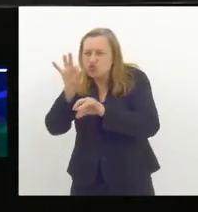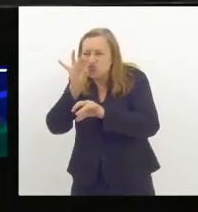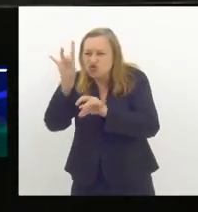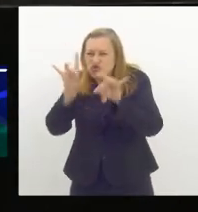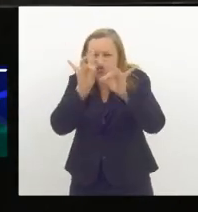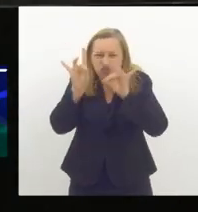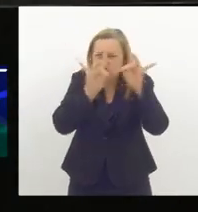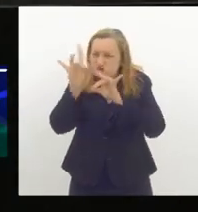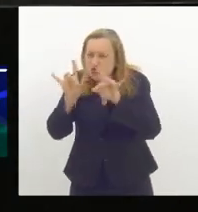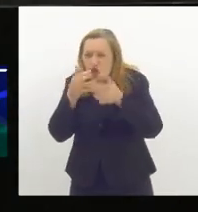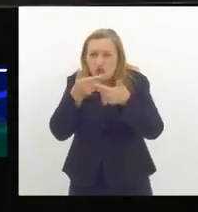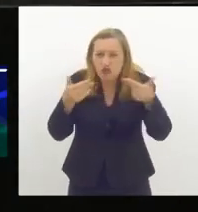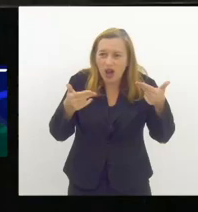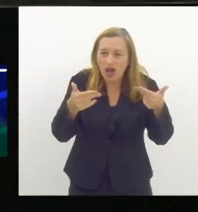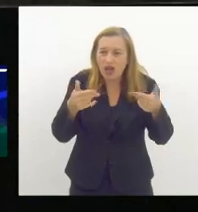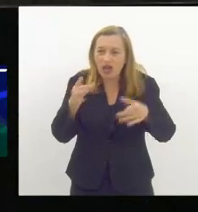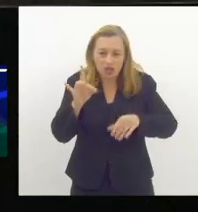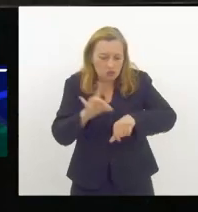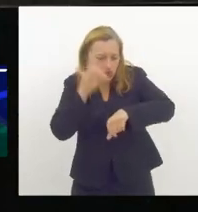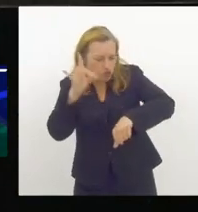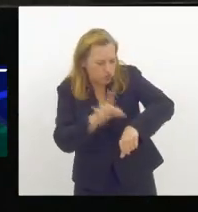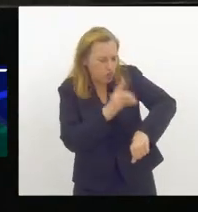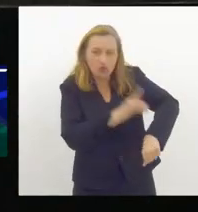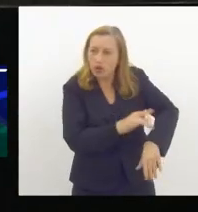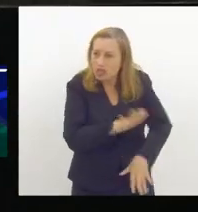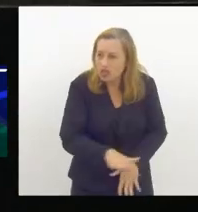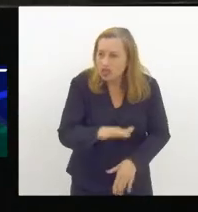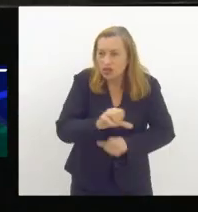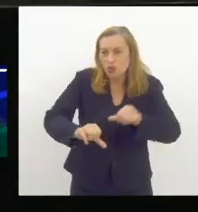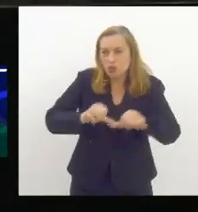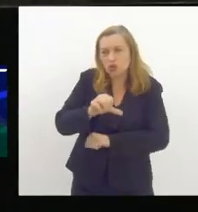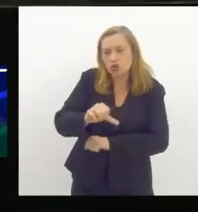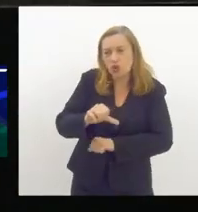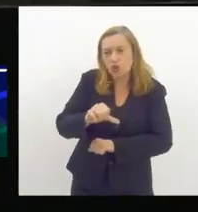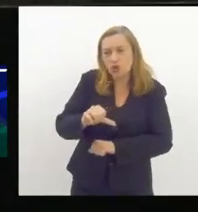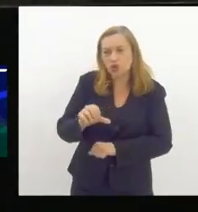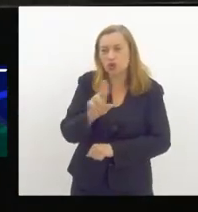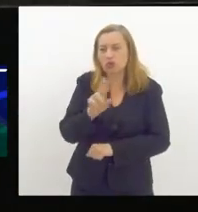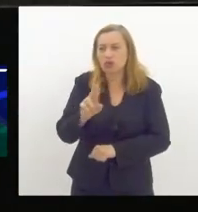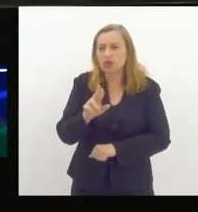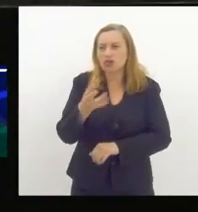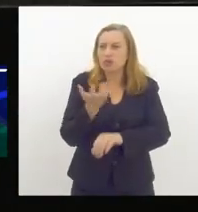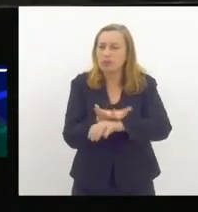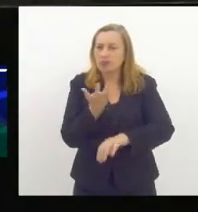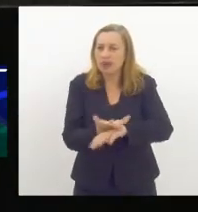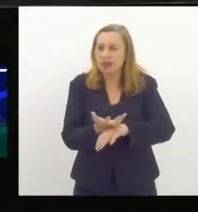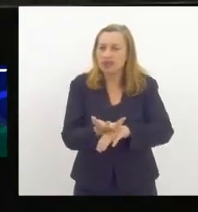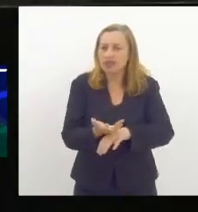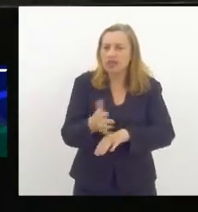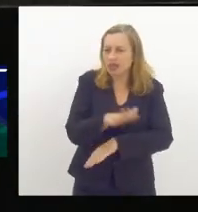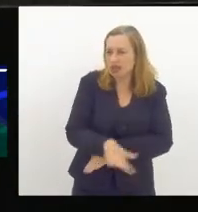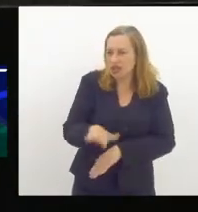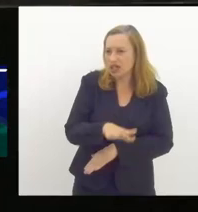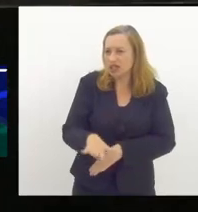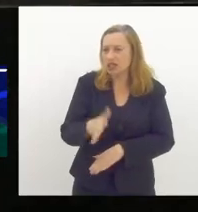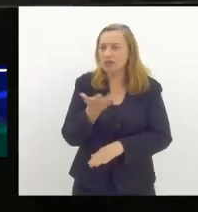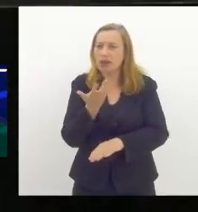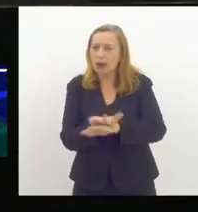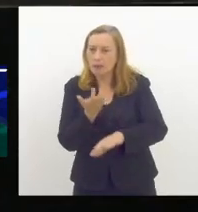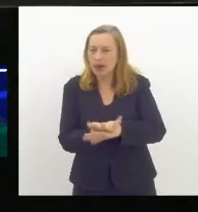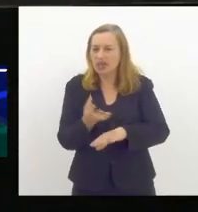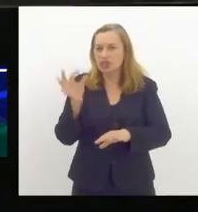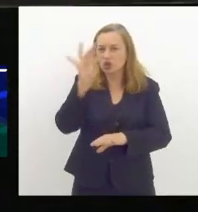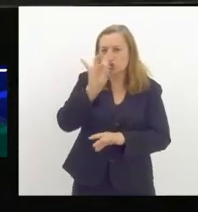mosquito era muito mosquito aquele caroço picada de mosquito então mudou-se o nome de Praça infantil para Praça do mosquito para